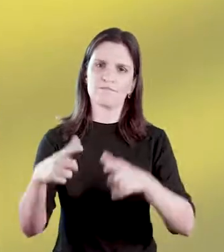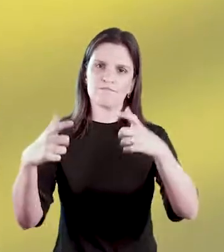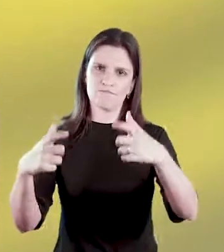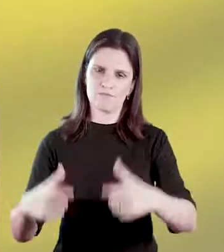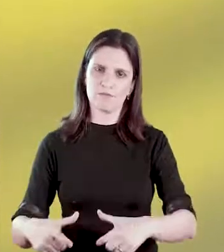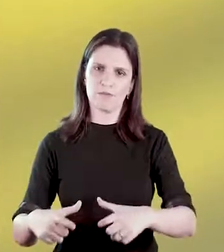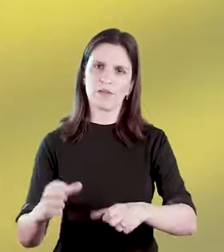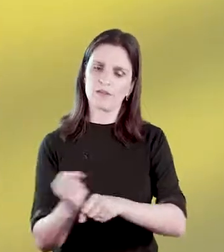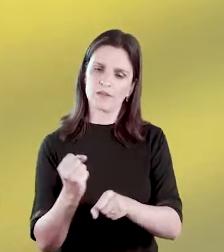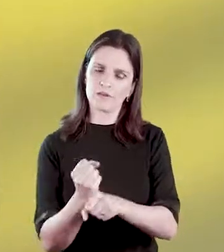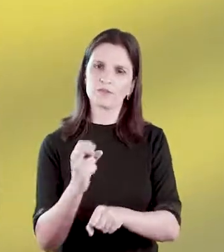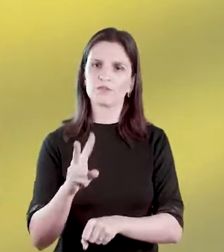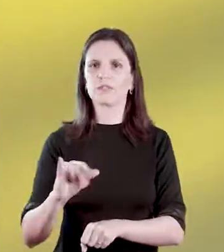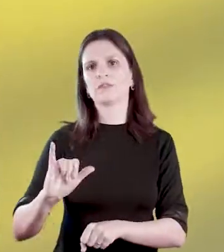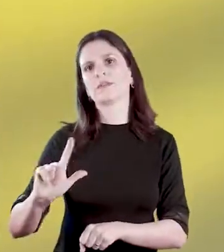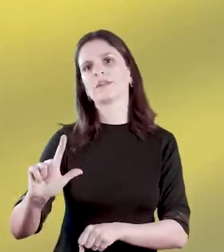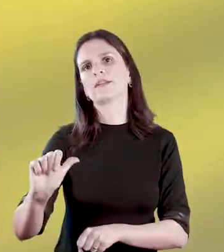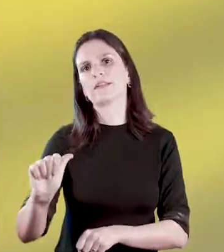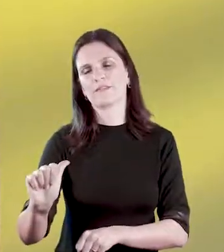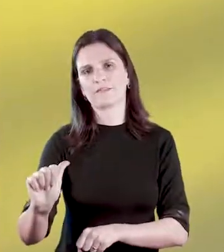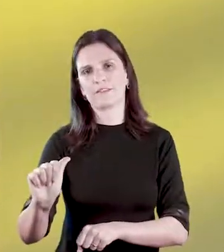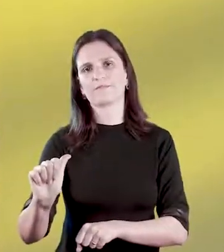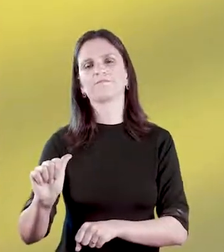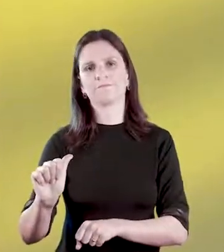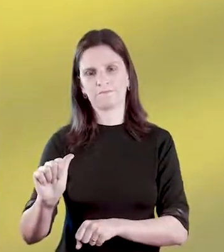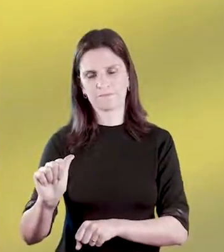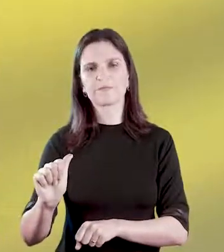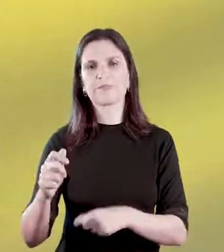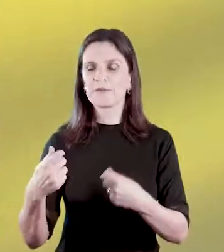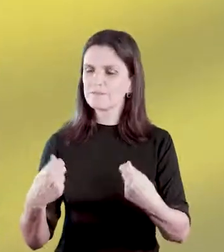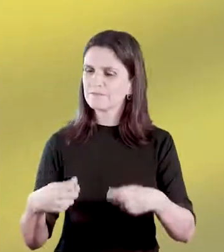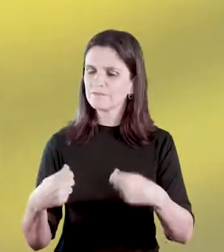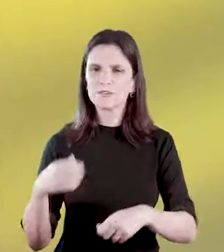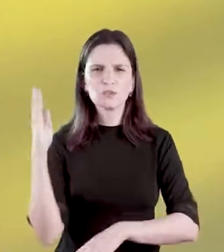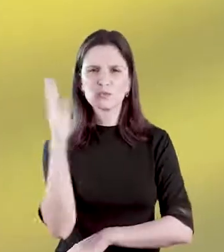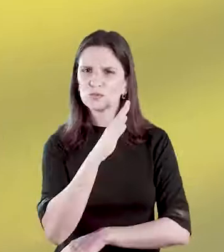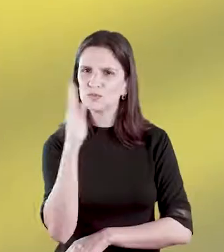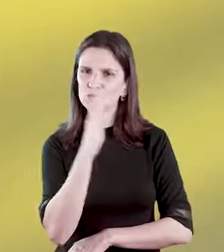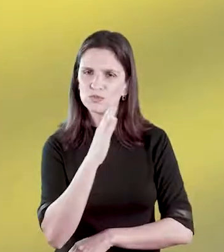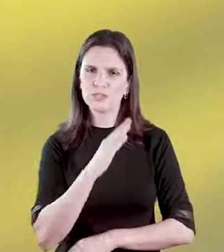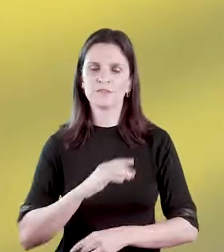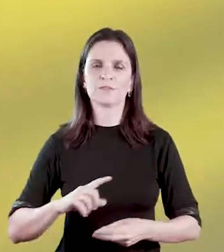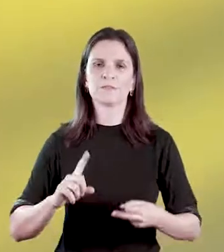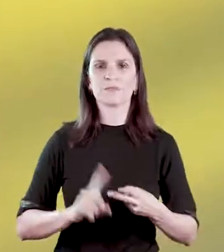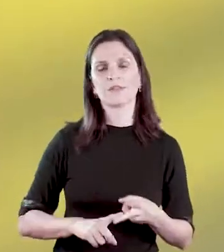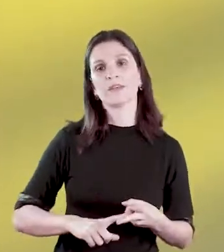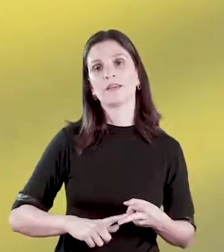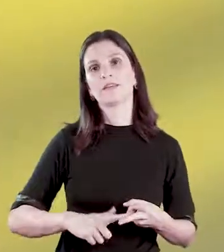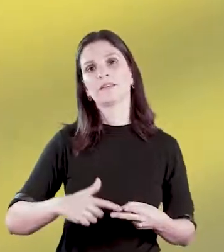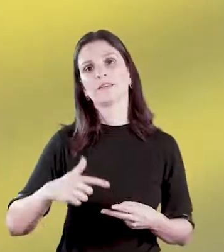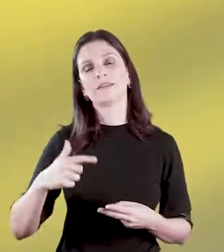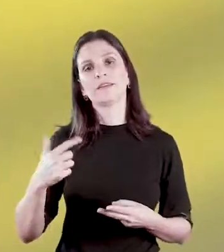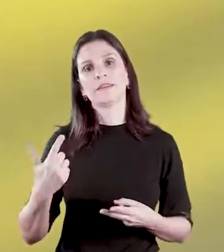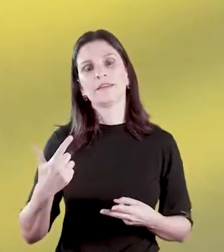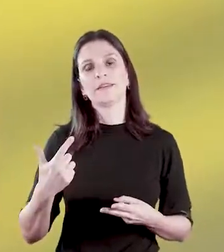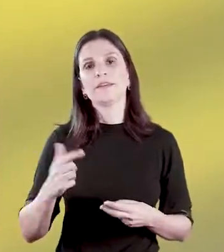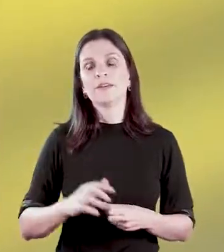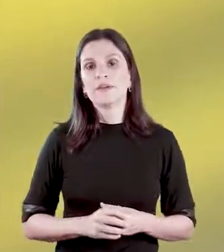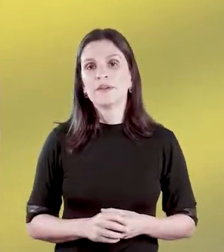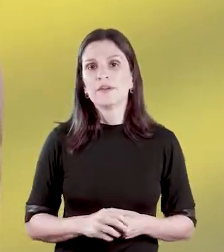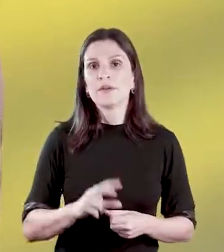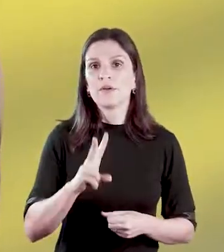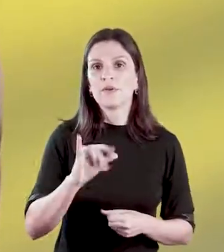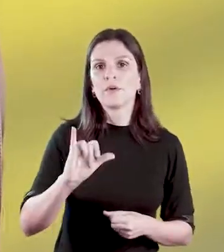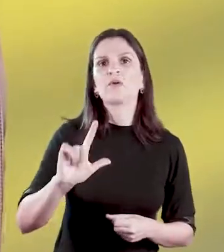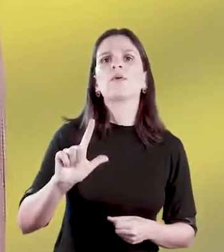cima dele que eu estou eu vou batalhar o início dessa construção isso aí e seria o primeiro segundo também é